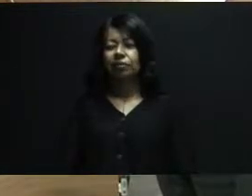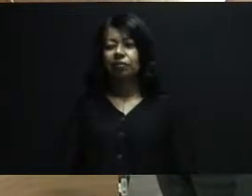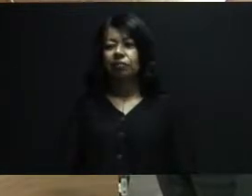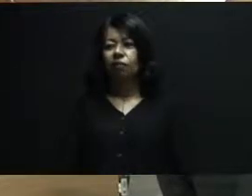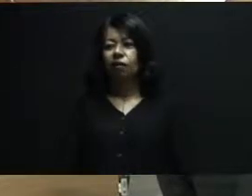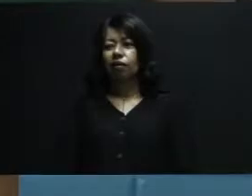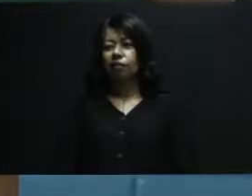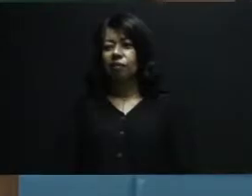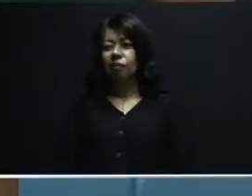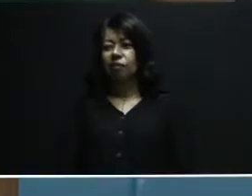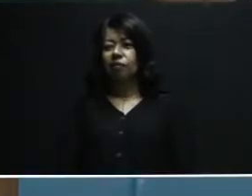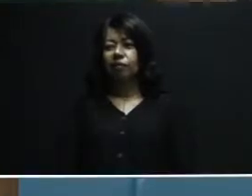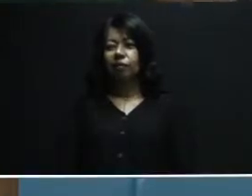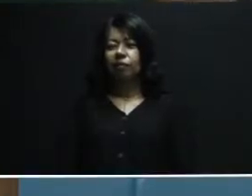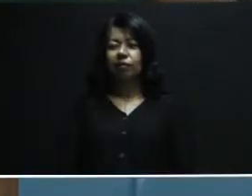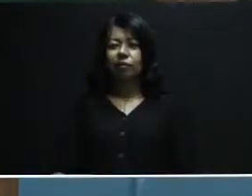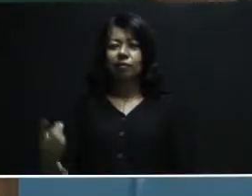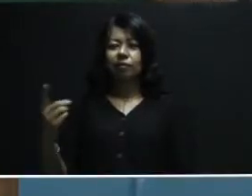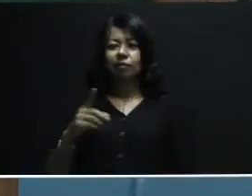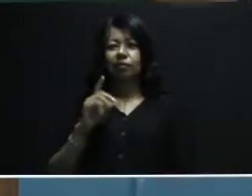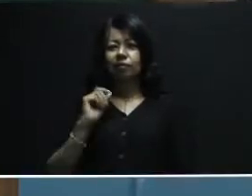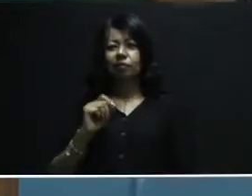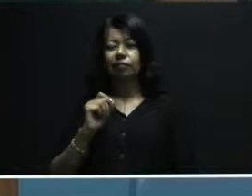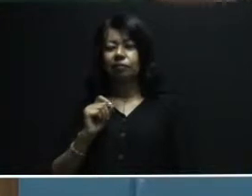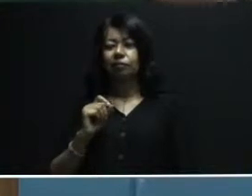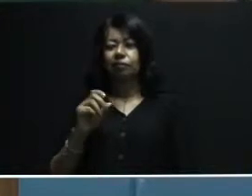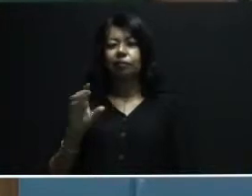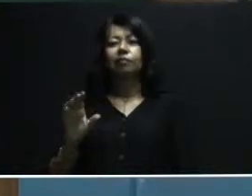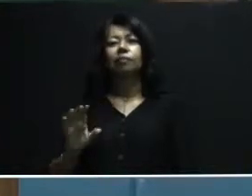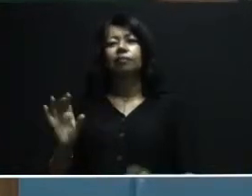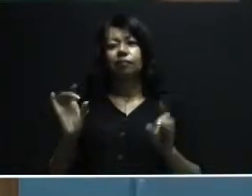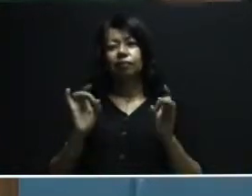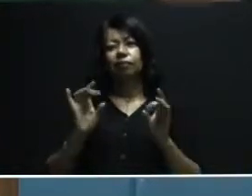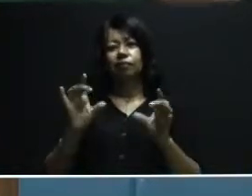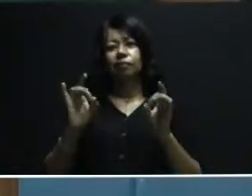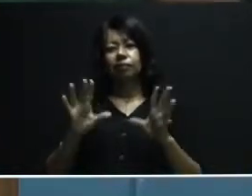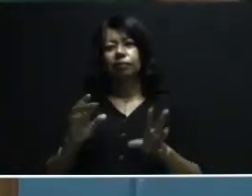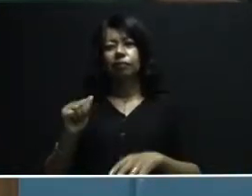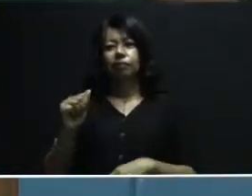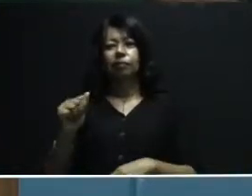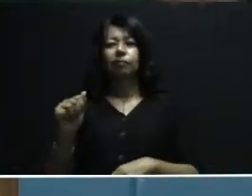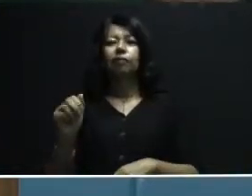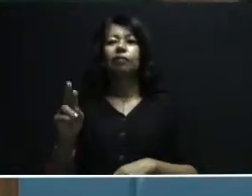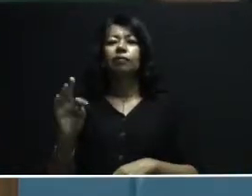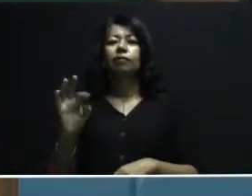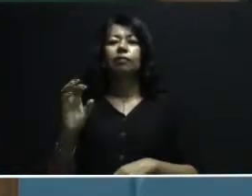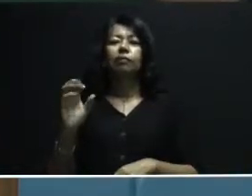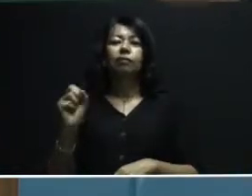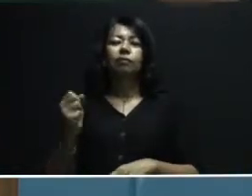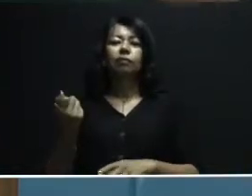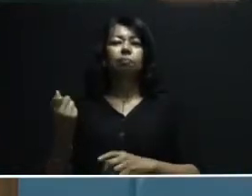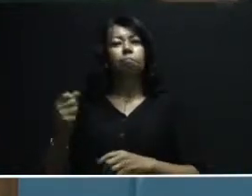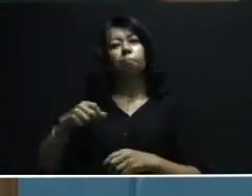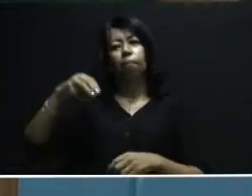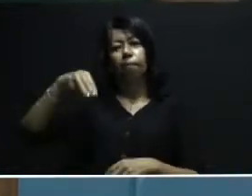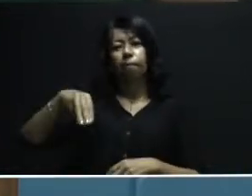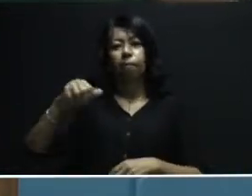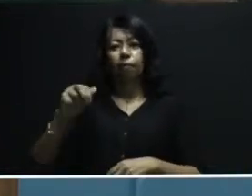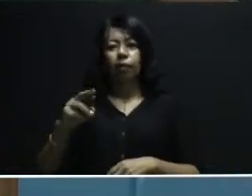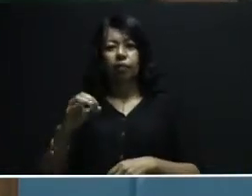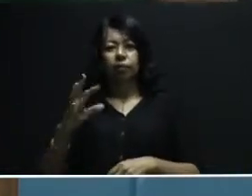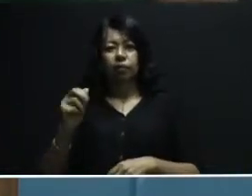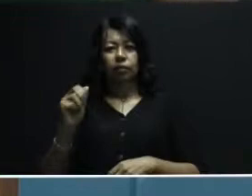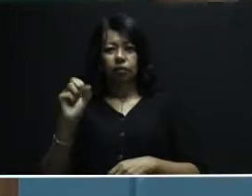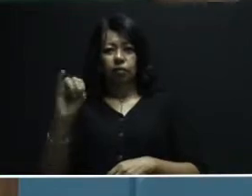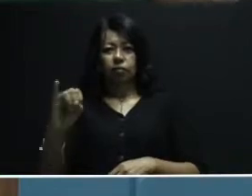Maurício Petronilho de Souza é mestre especializado em artes marciais pela equipe Hanshi Kyoshi